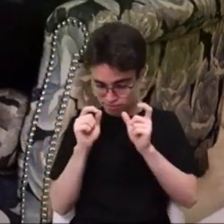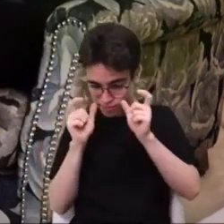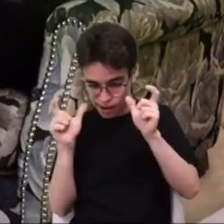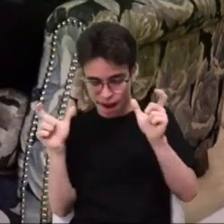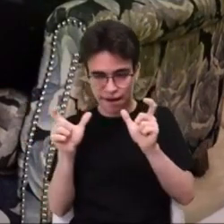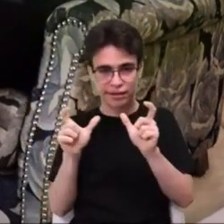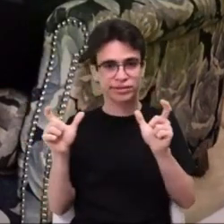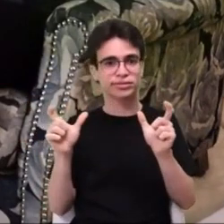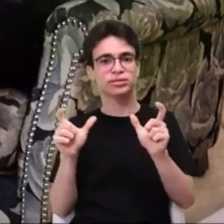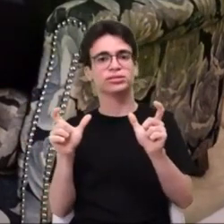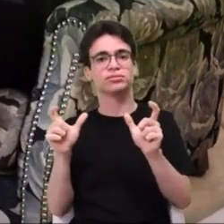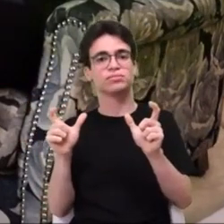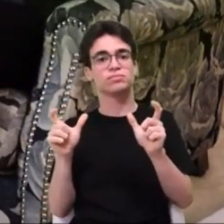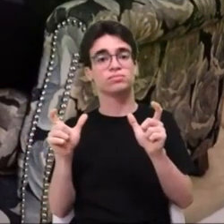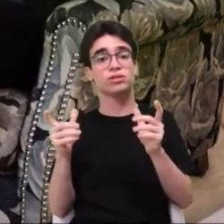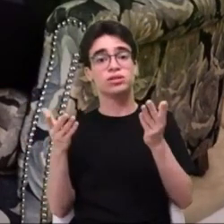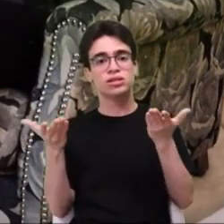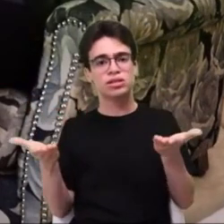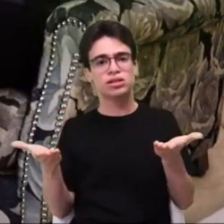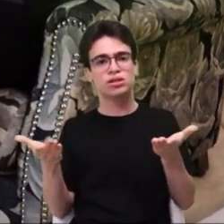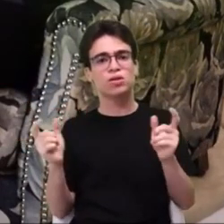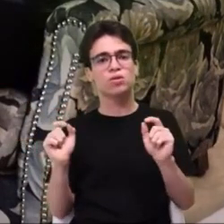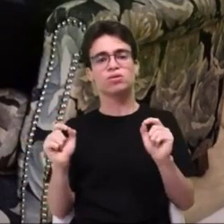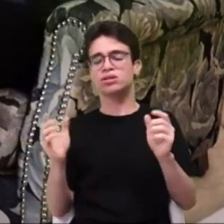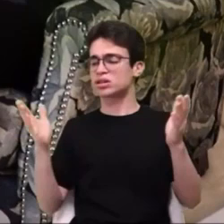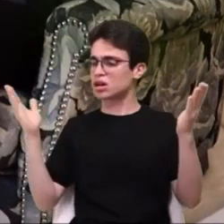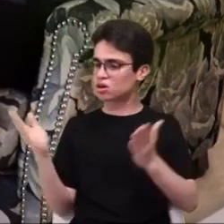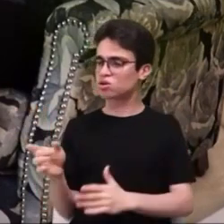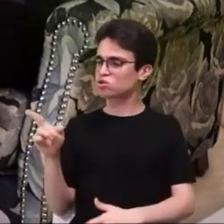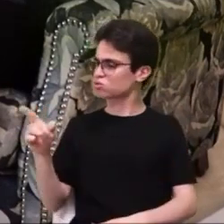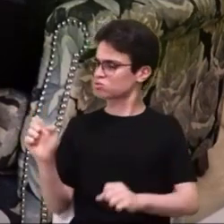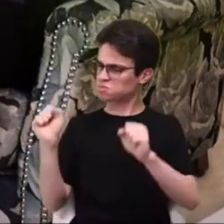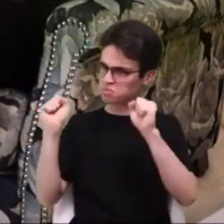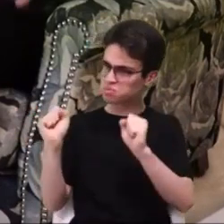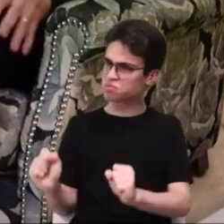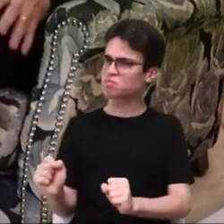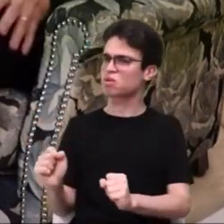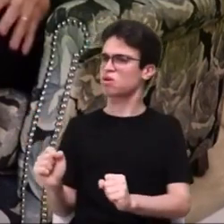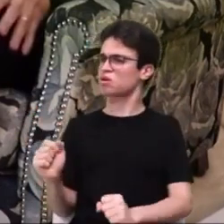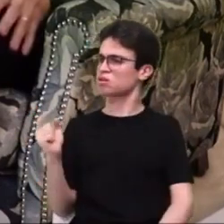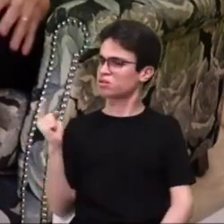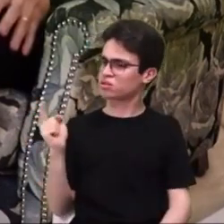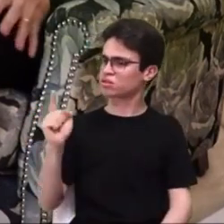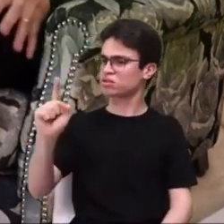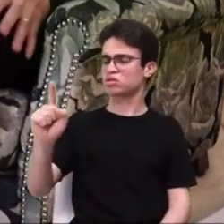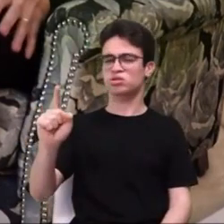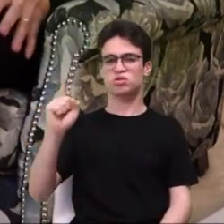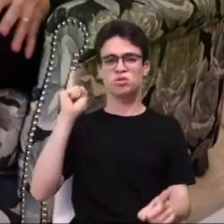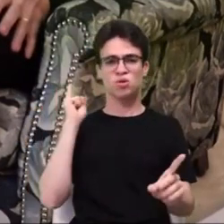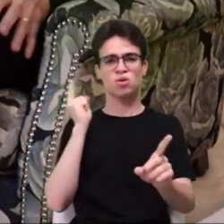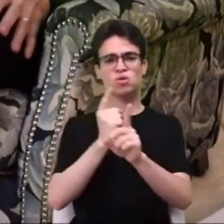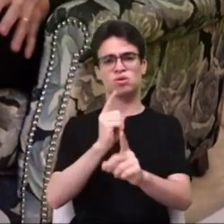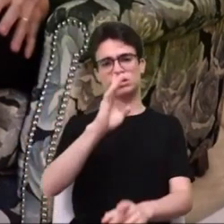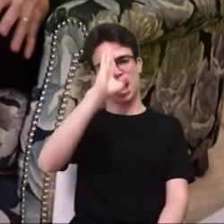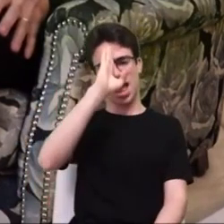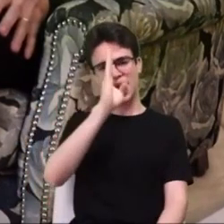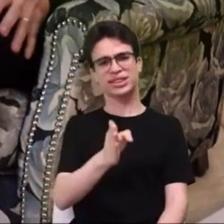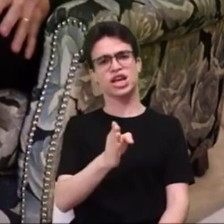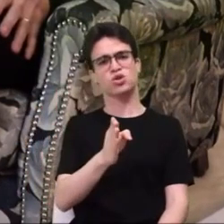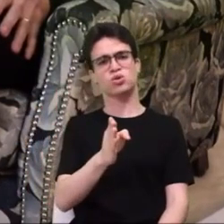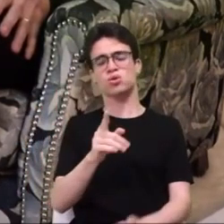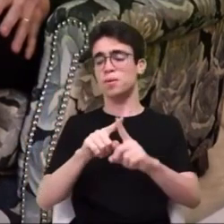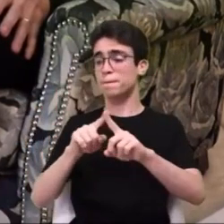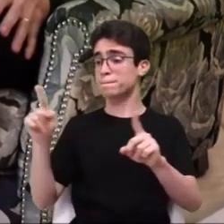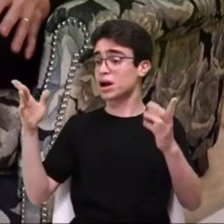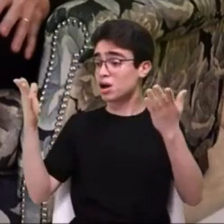vida. E agora você pode ir de encontro a esta heterossexualidade que sempre esteve aí, mas você